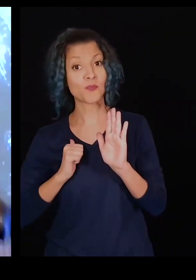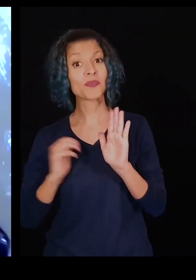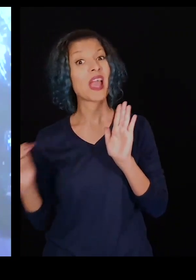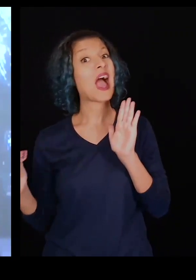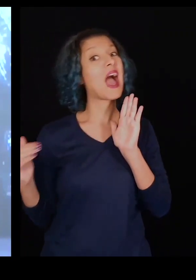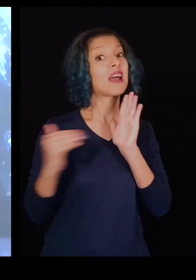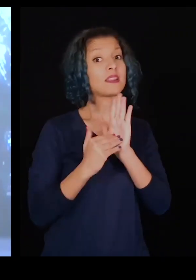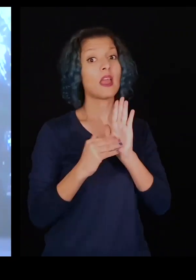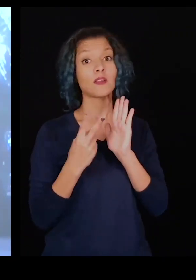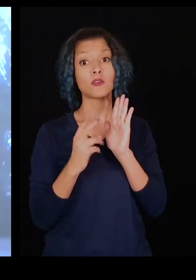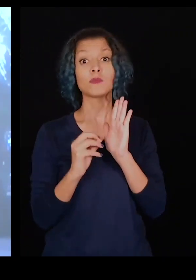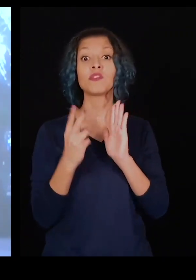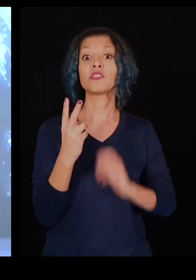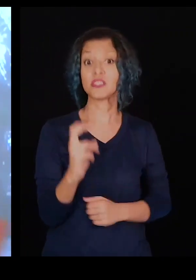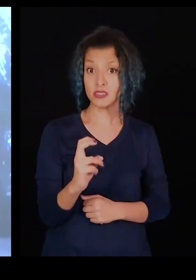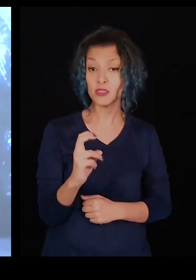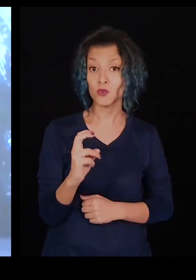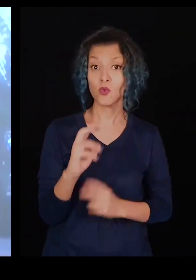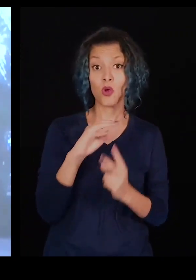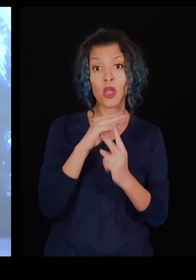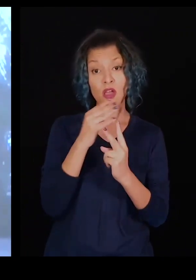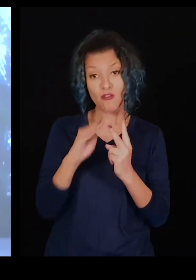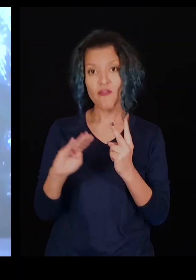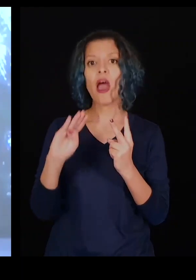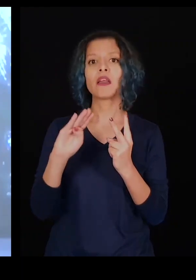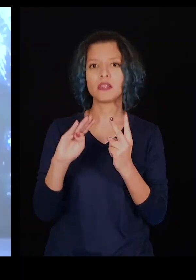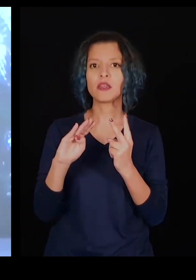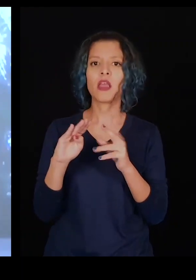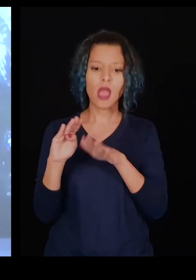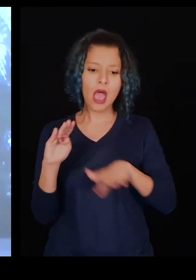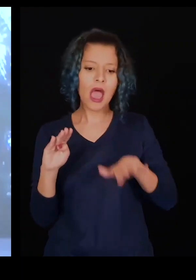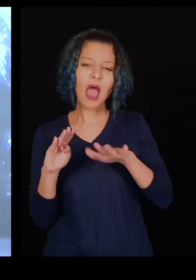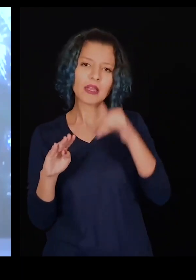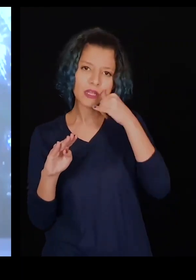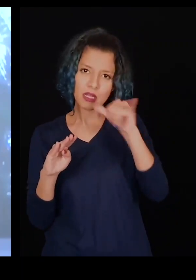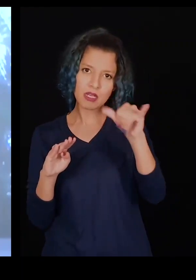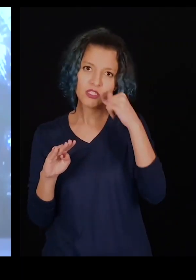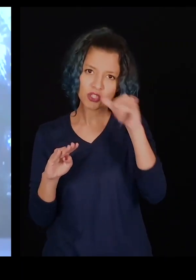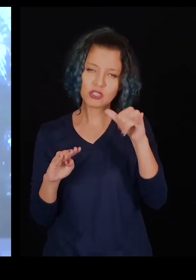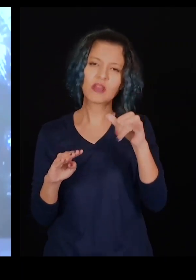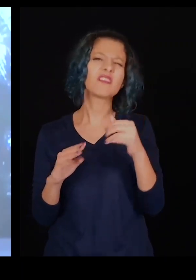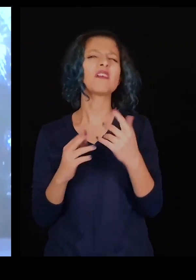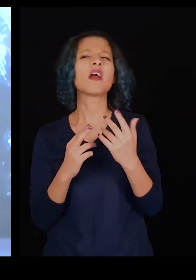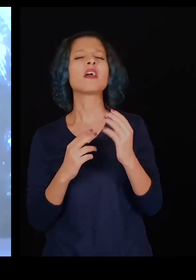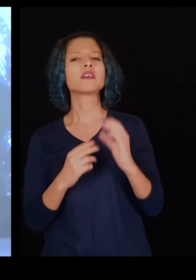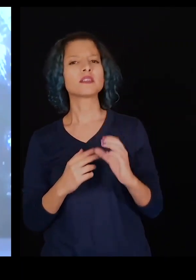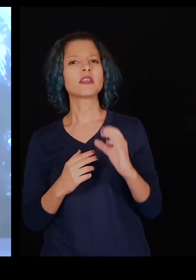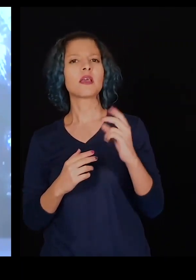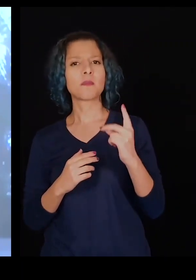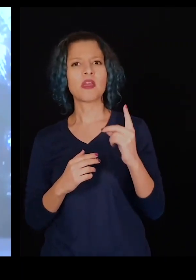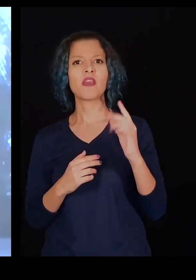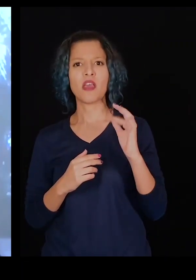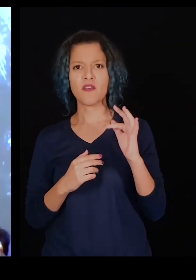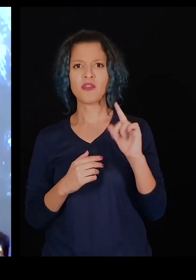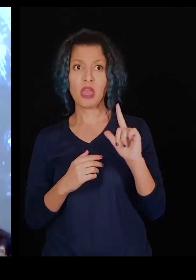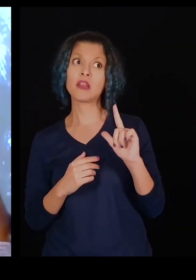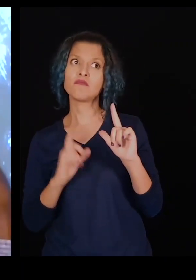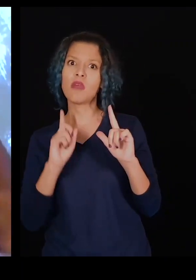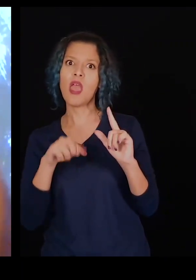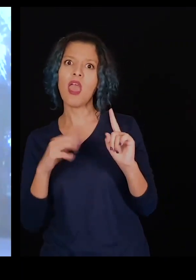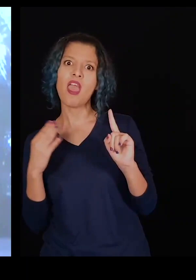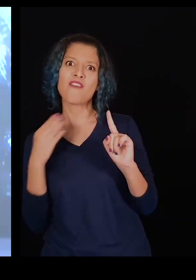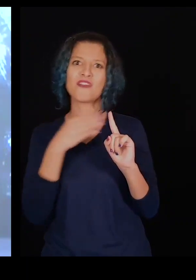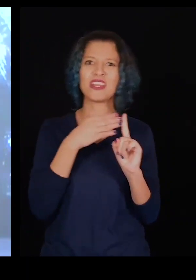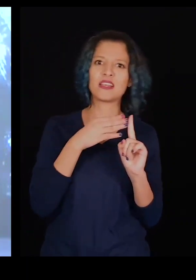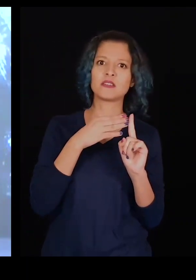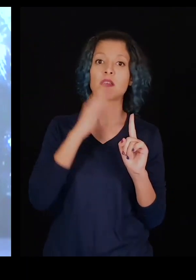vamos operar aqui. A Vale também opera na área de energia e a CPFL é um player de referência no Brasil. A gente vai